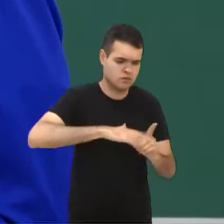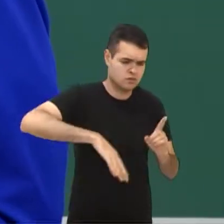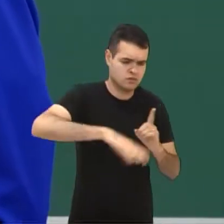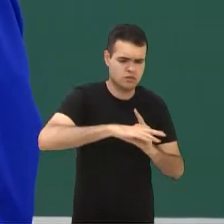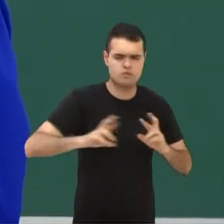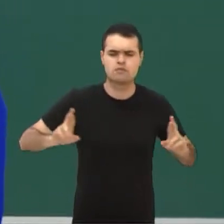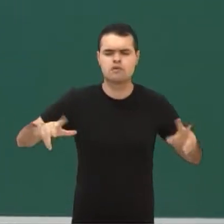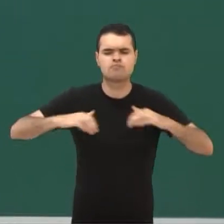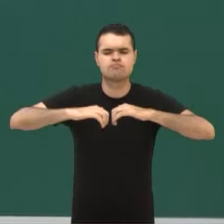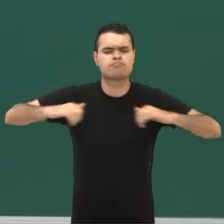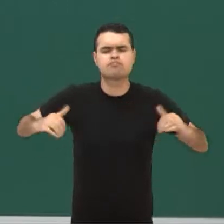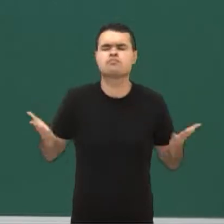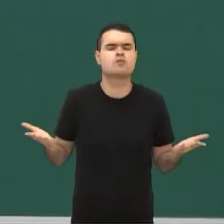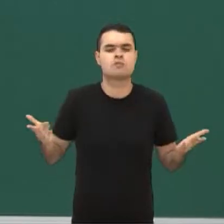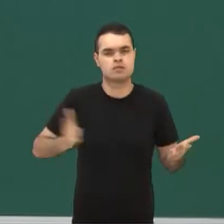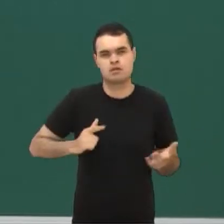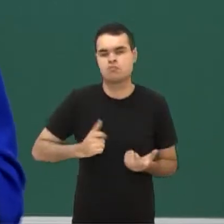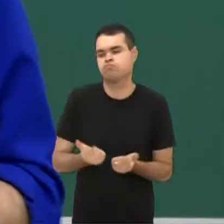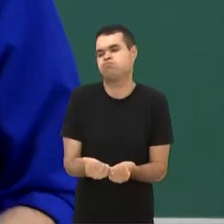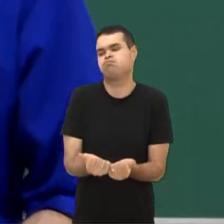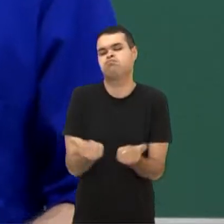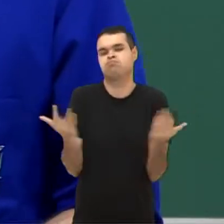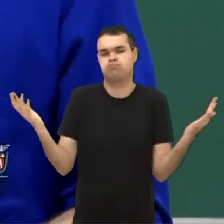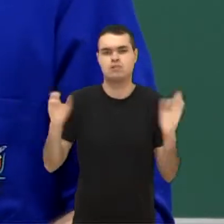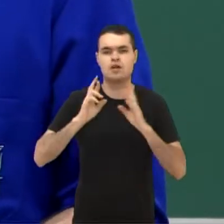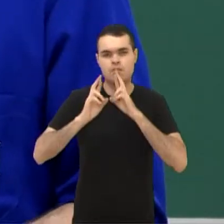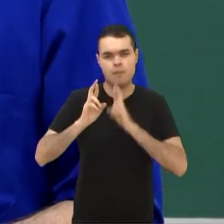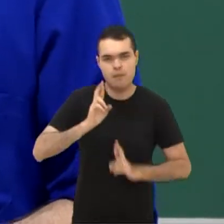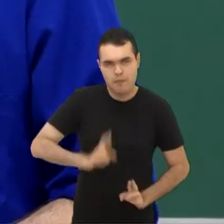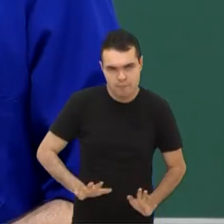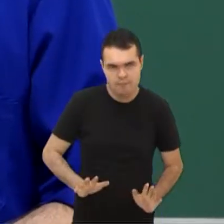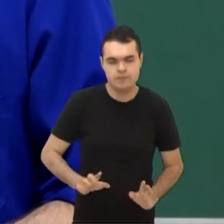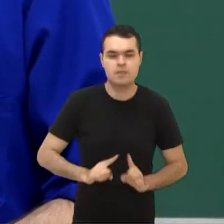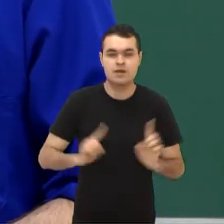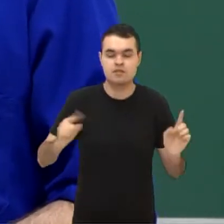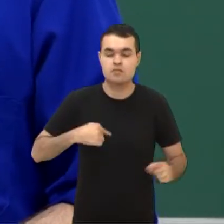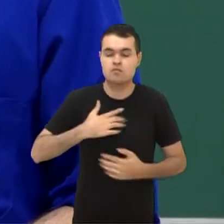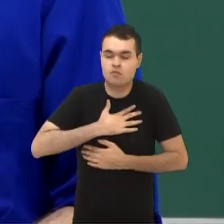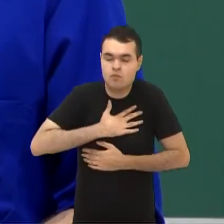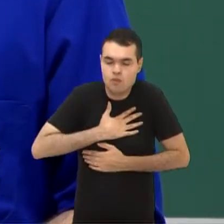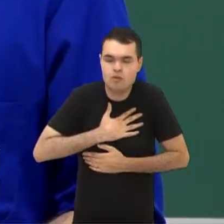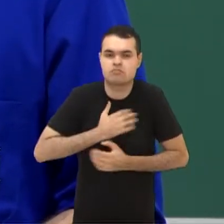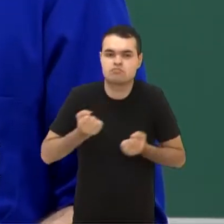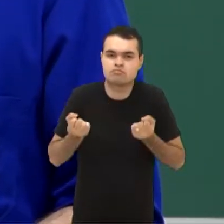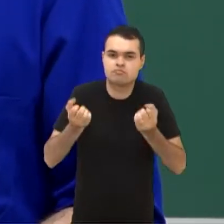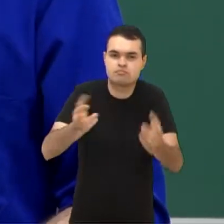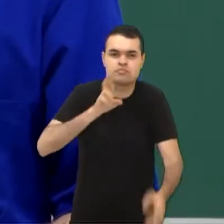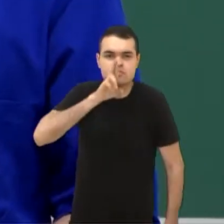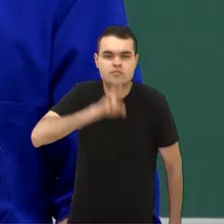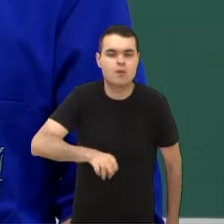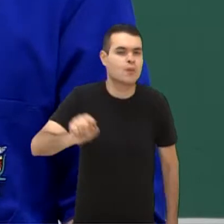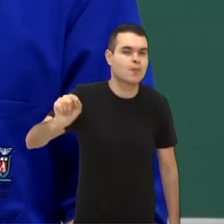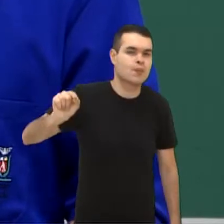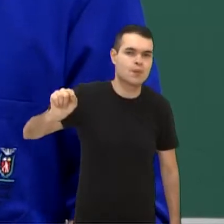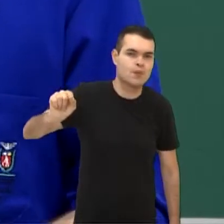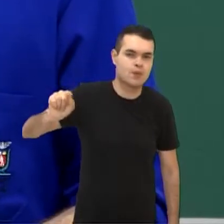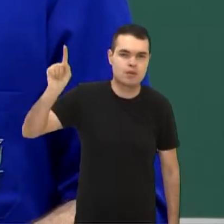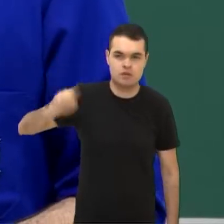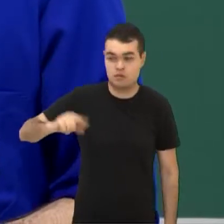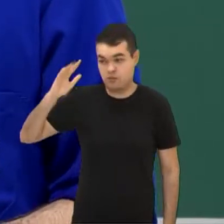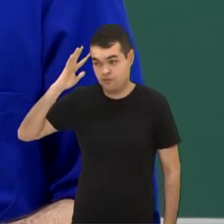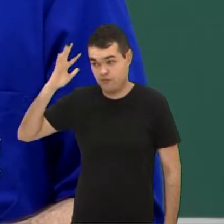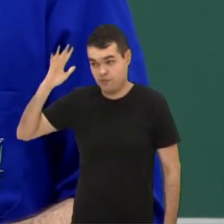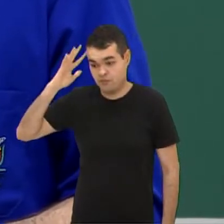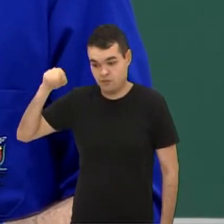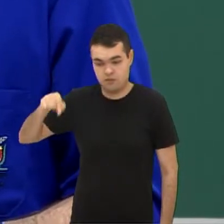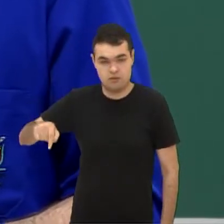sabe que existem muitas respostas, né, professor? Mas uma resposta que eu gosto muito de desenvolver quando alguém pergunta em filosofia